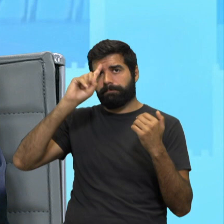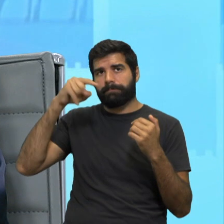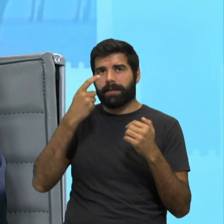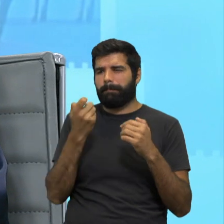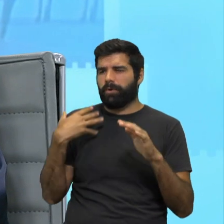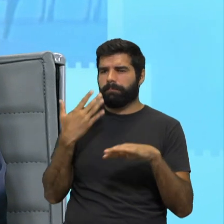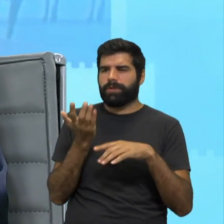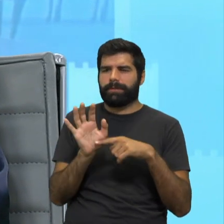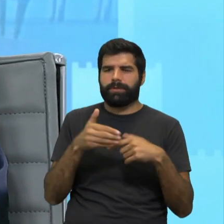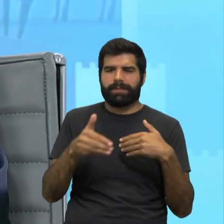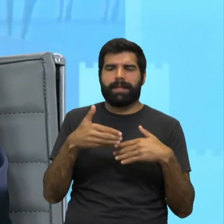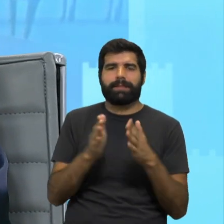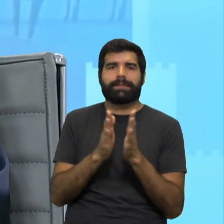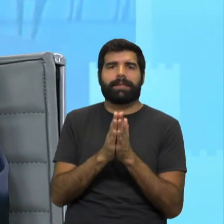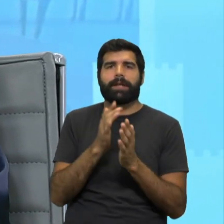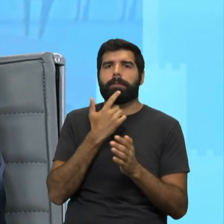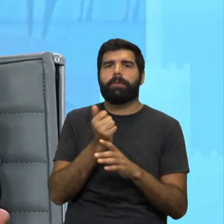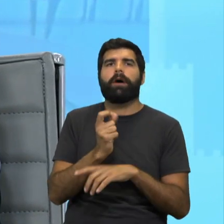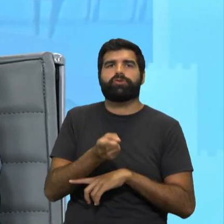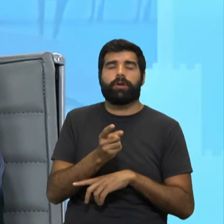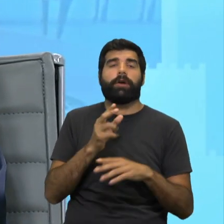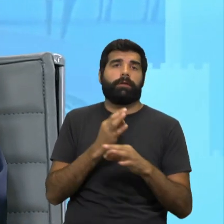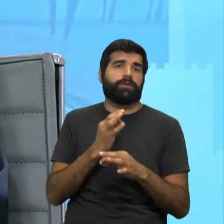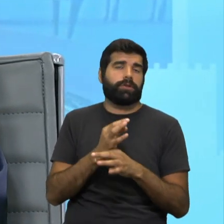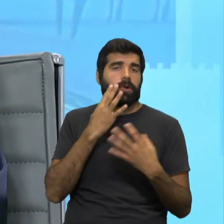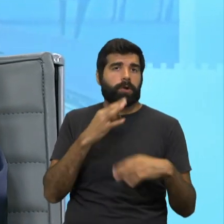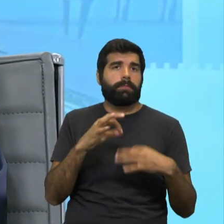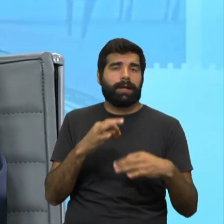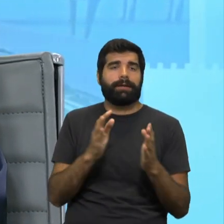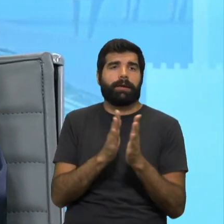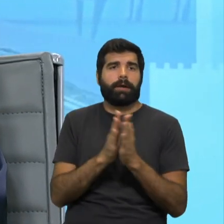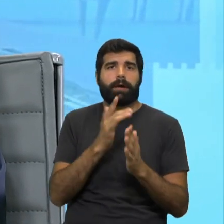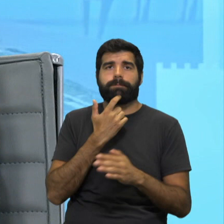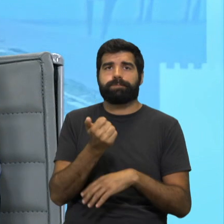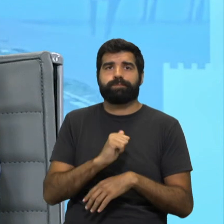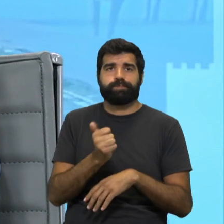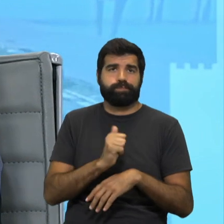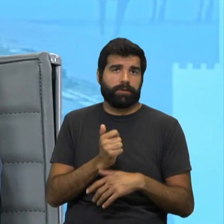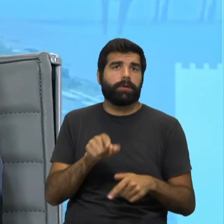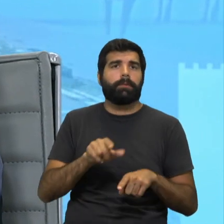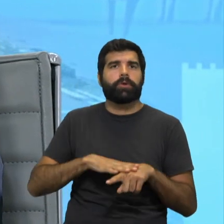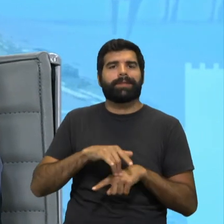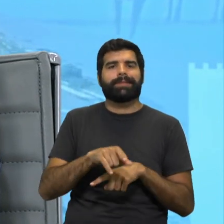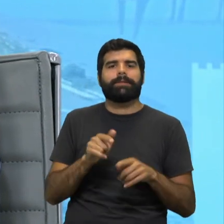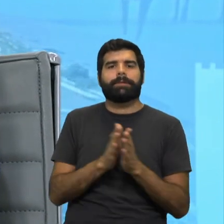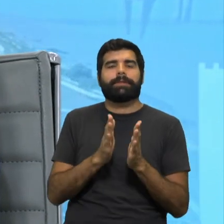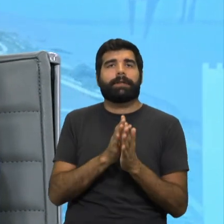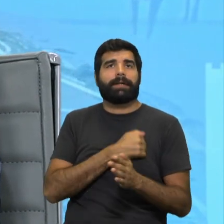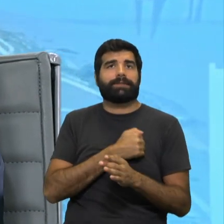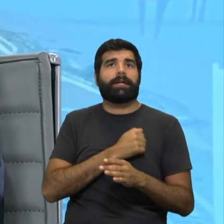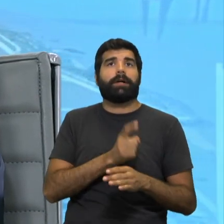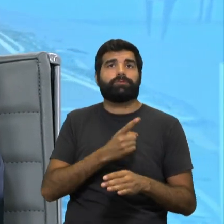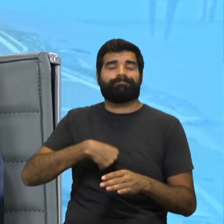a Semana Santa, em que não foi permitido haver as celebrações normais da Igreja da Semana Santa. Portanto, é de facto uma Igreja que